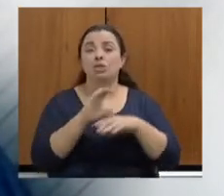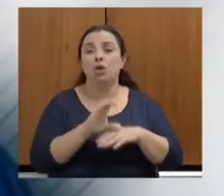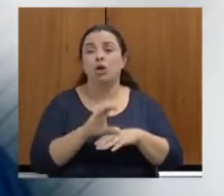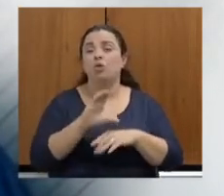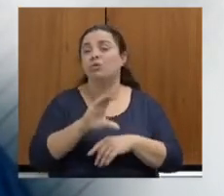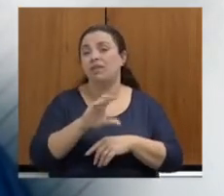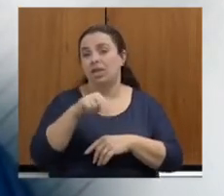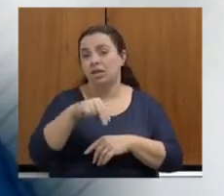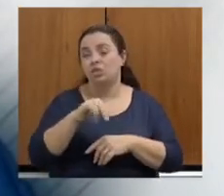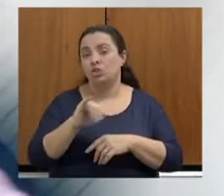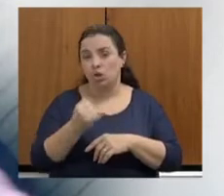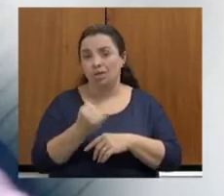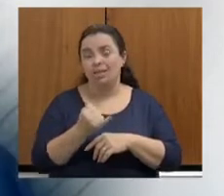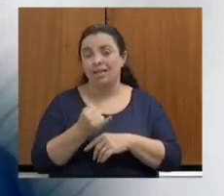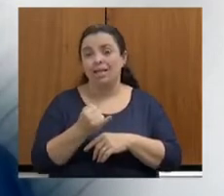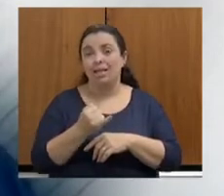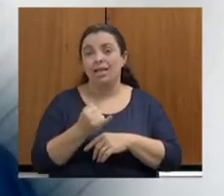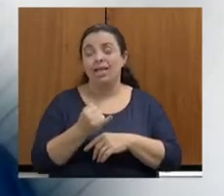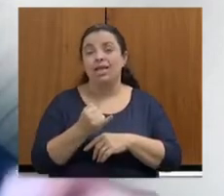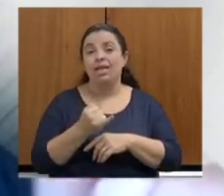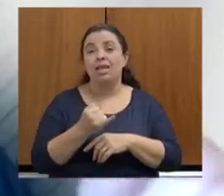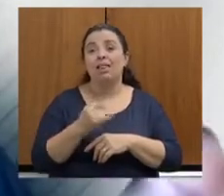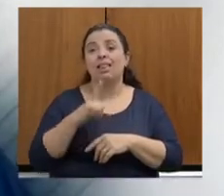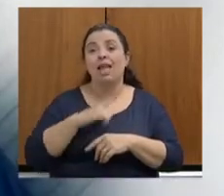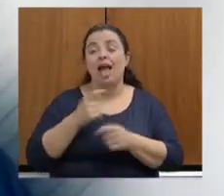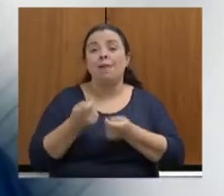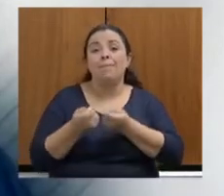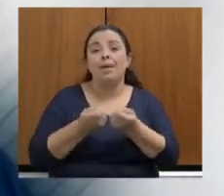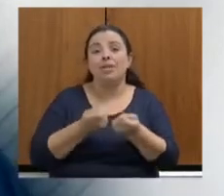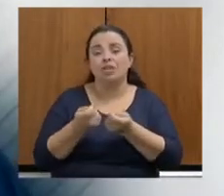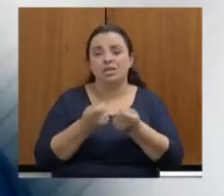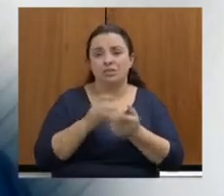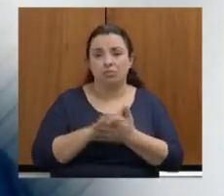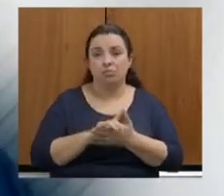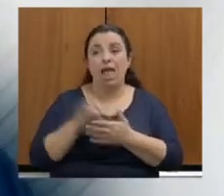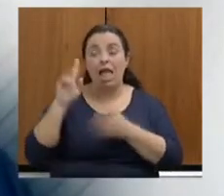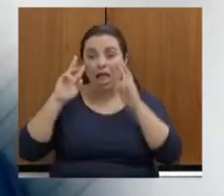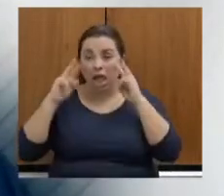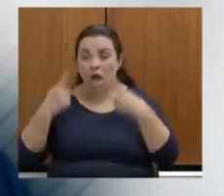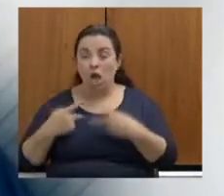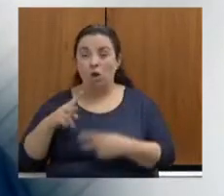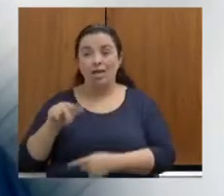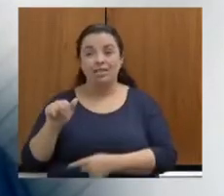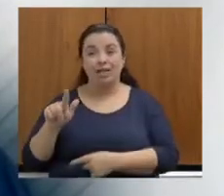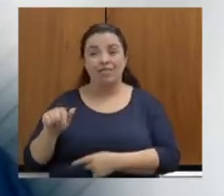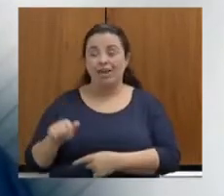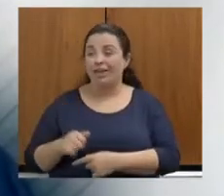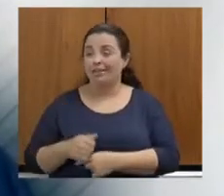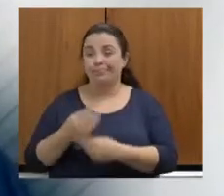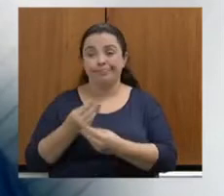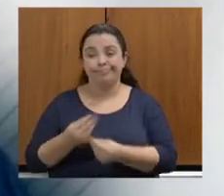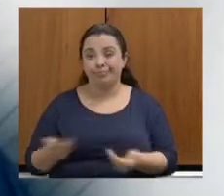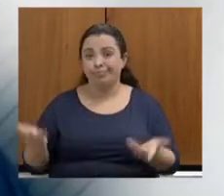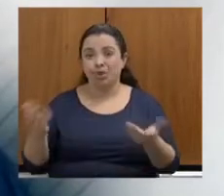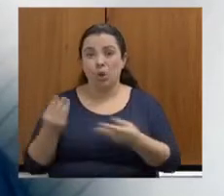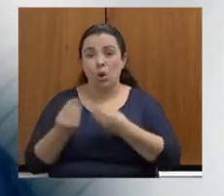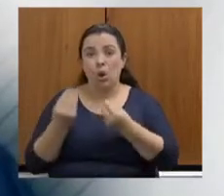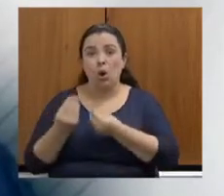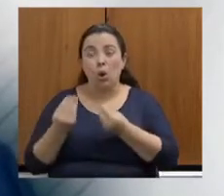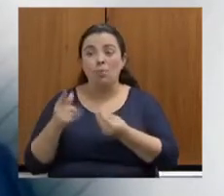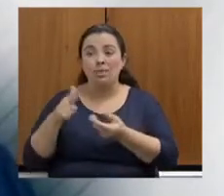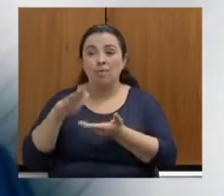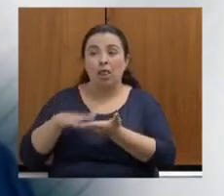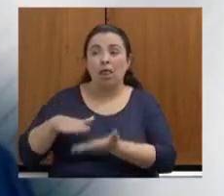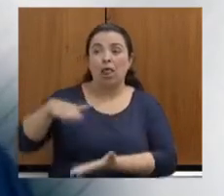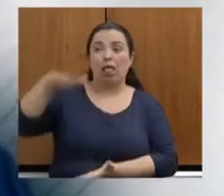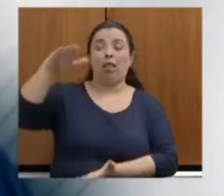mediação ele reconhece a incapacidade da Vara de julgar essa amplitude de processos a